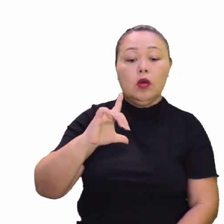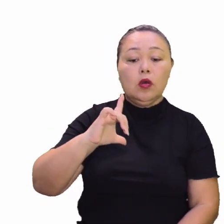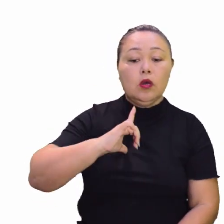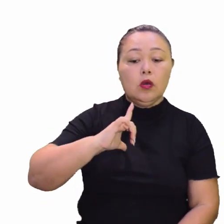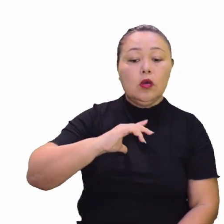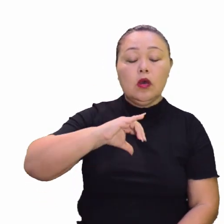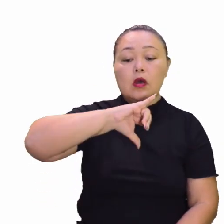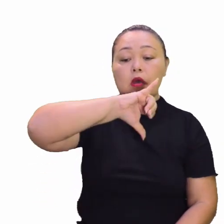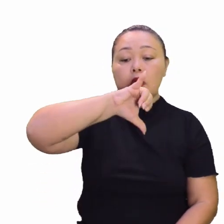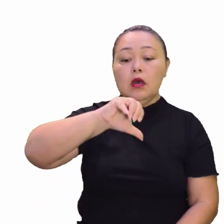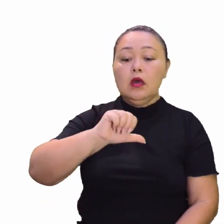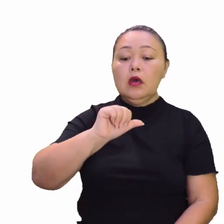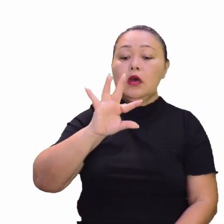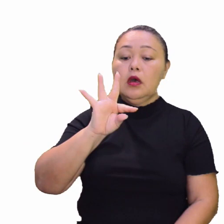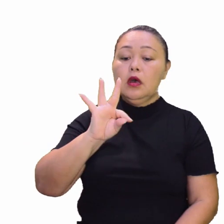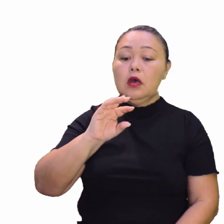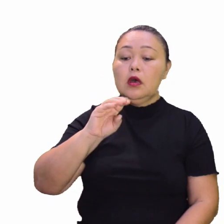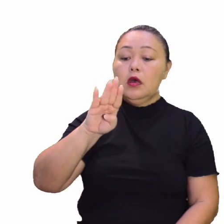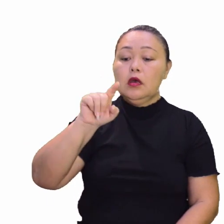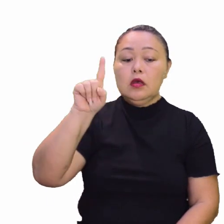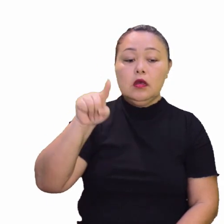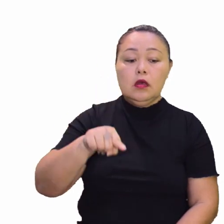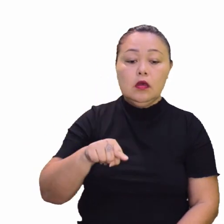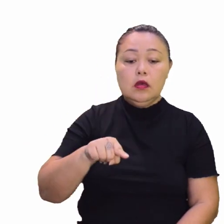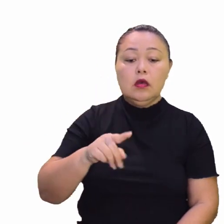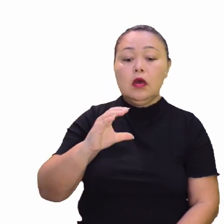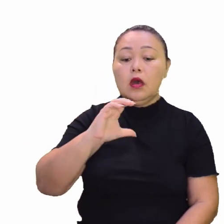garapa, são as principais que a gente vai encontrar nessa região.